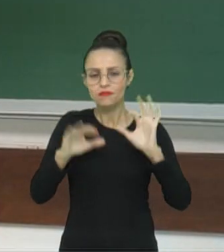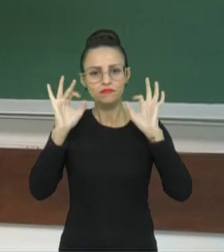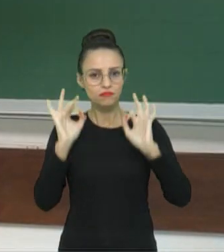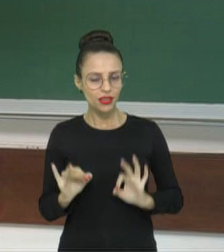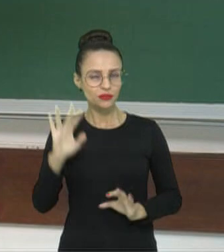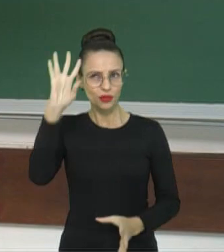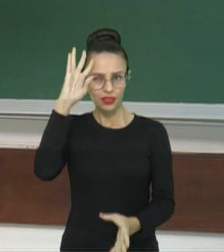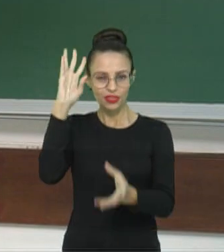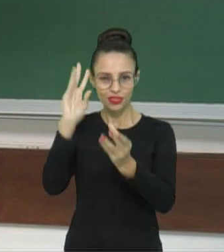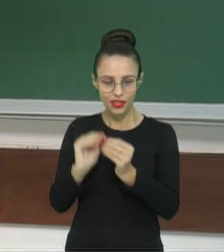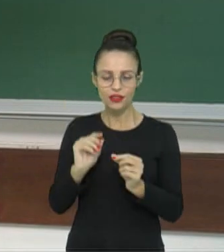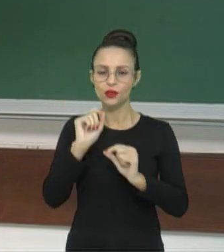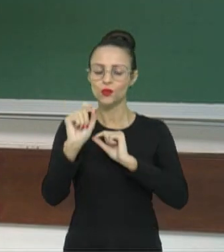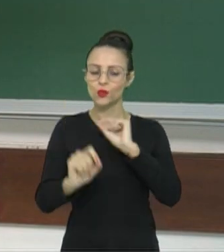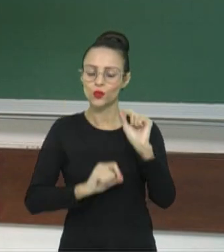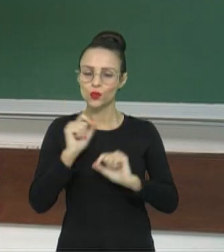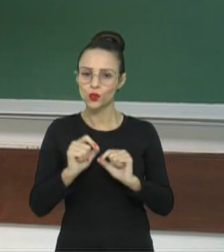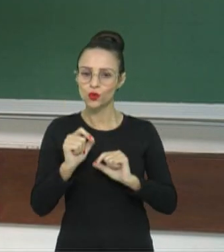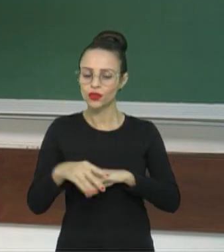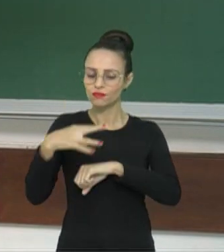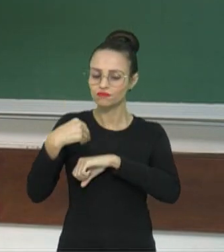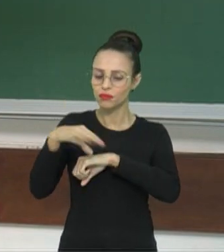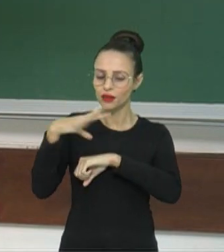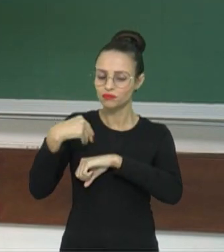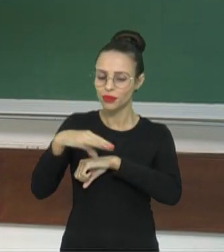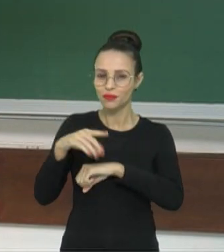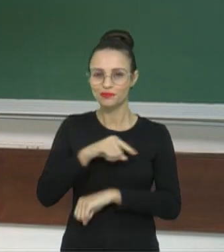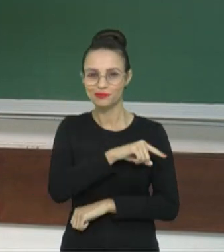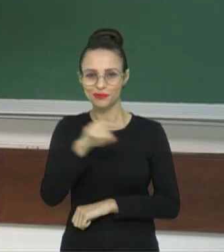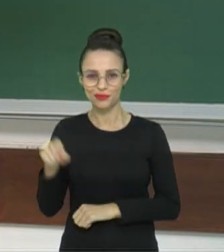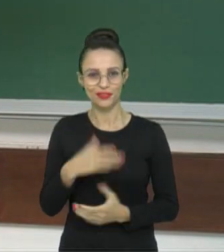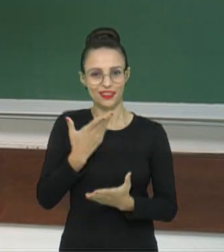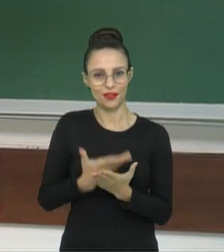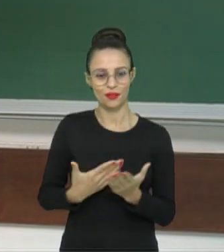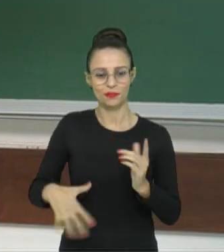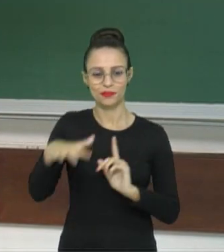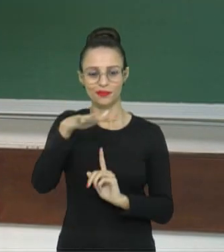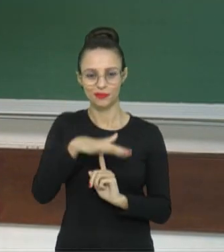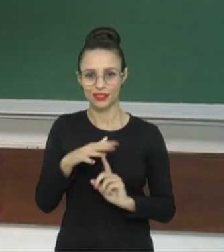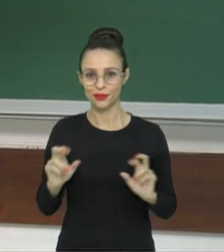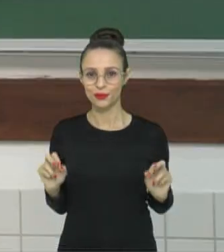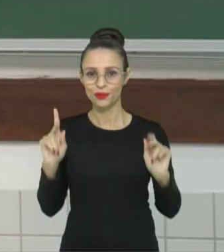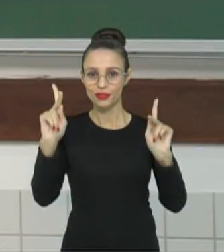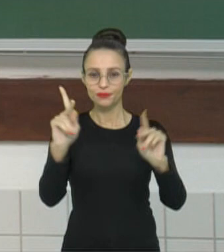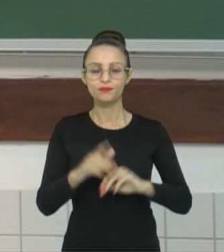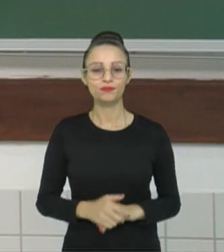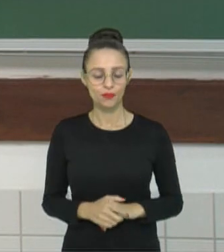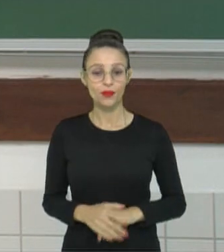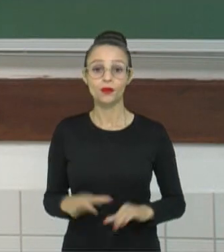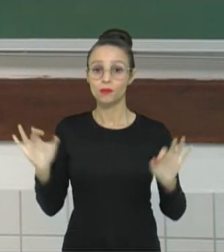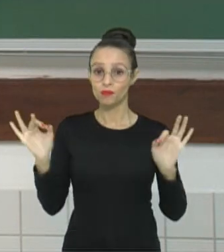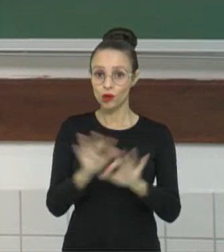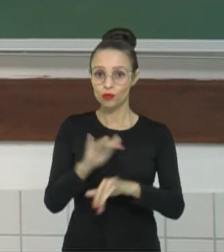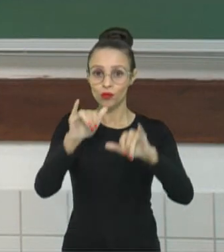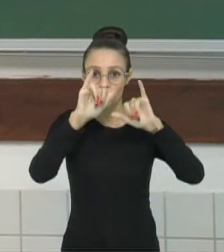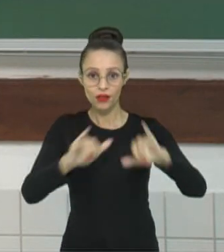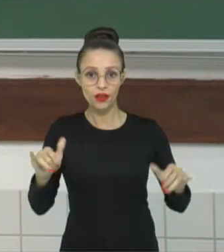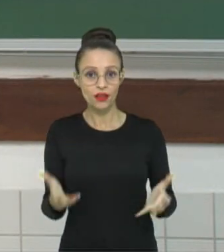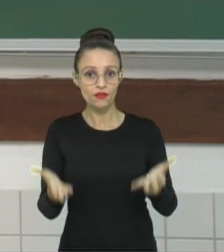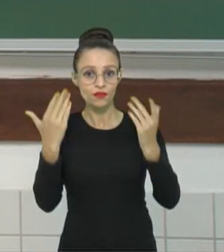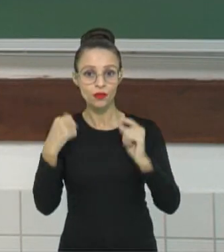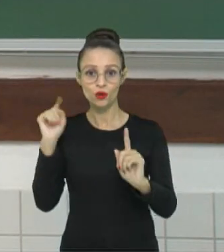realmente entendendo aquilo que nós estamos transmitindo aqui para vocês no Aula Paraná, ok? Dado o recado, vamos aos